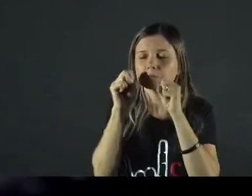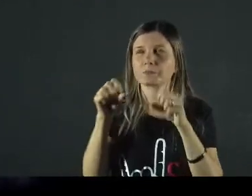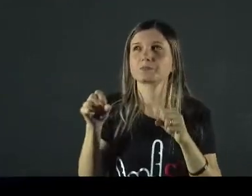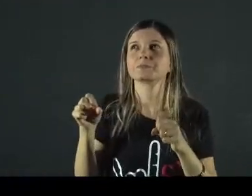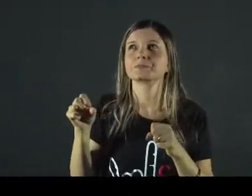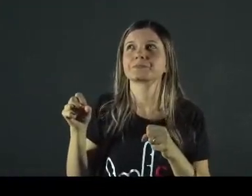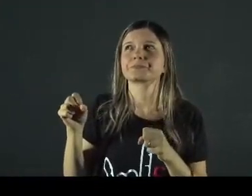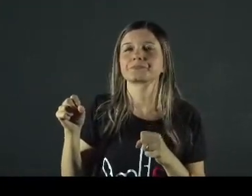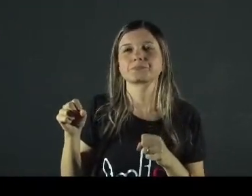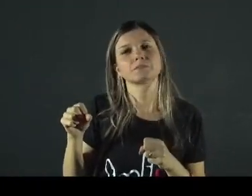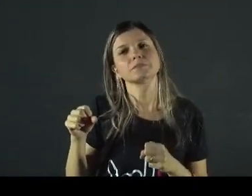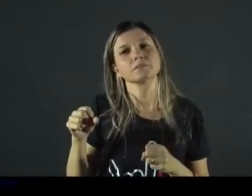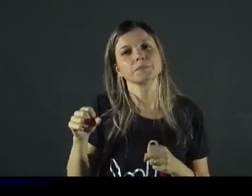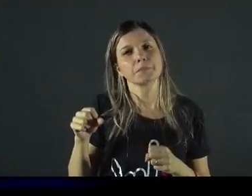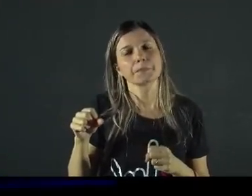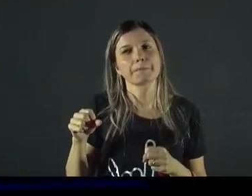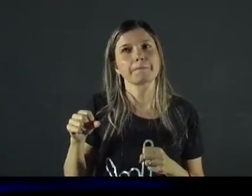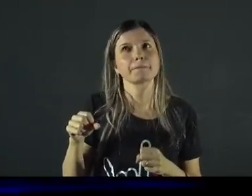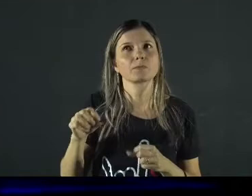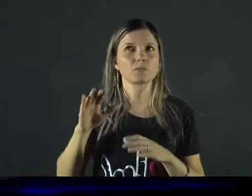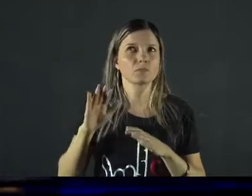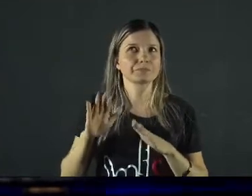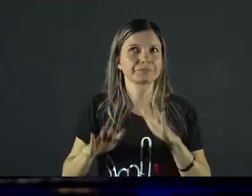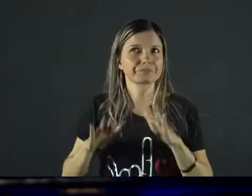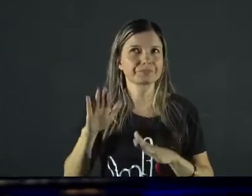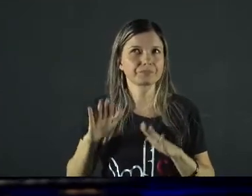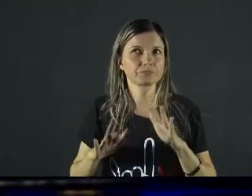você. Há mais ou menos